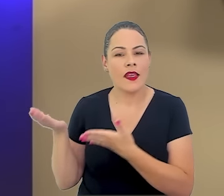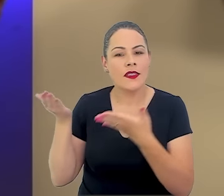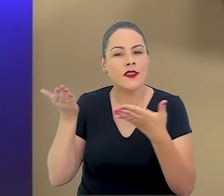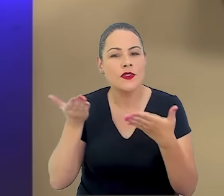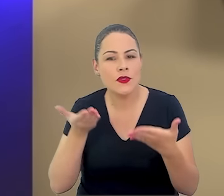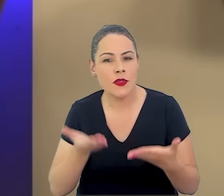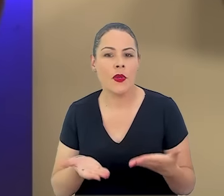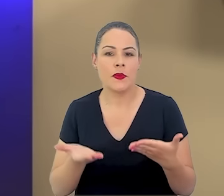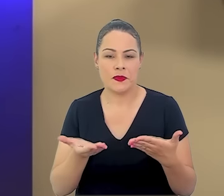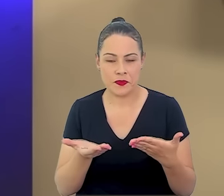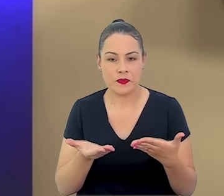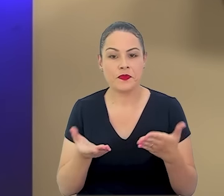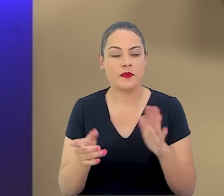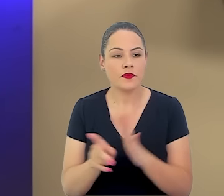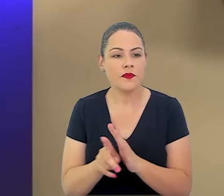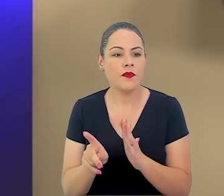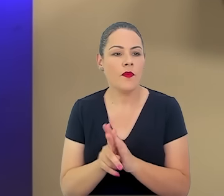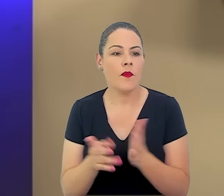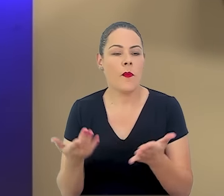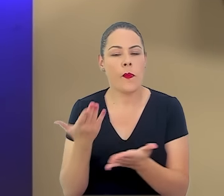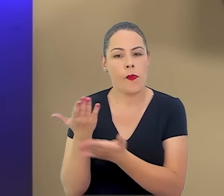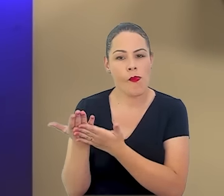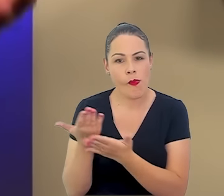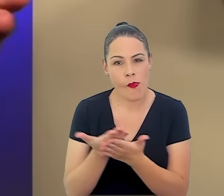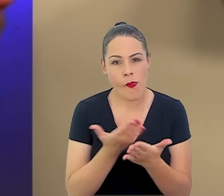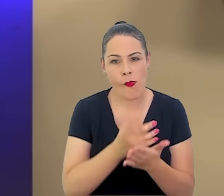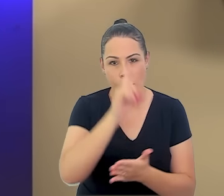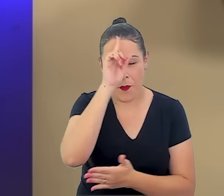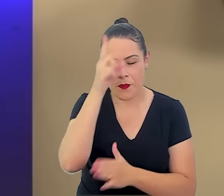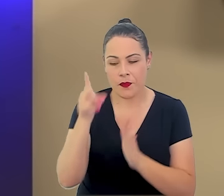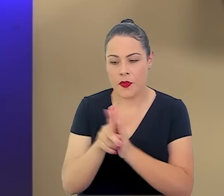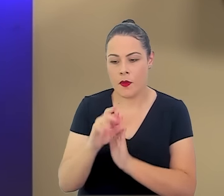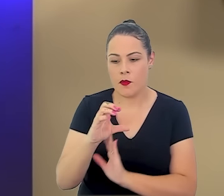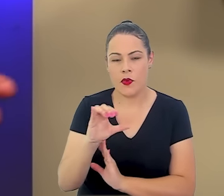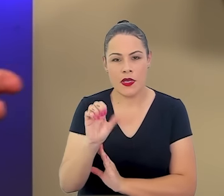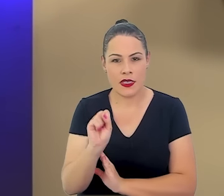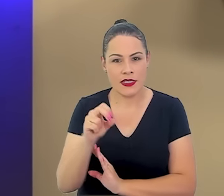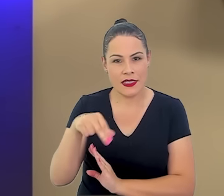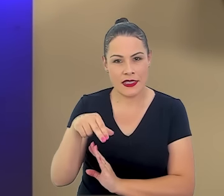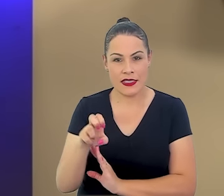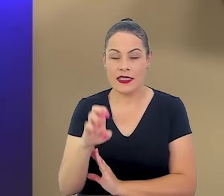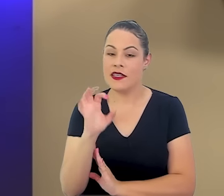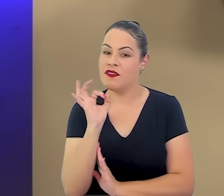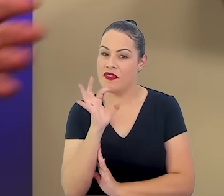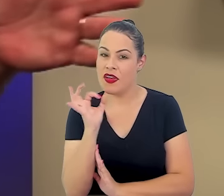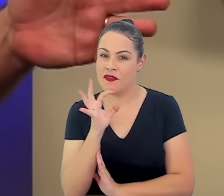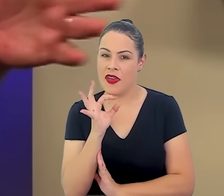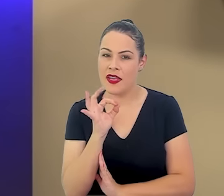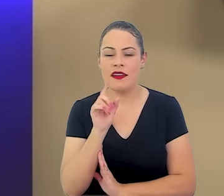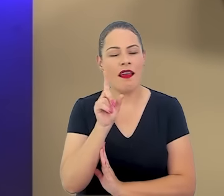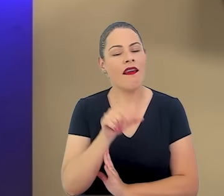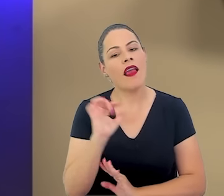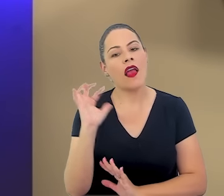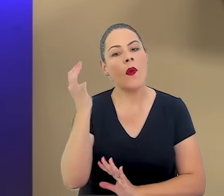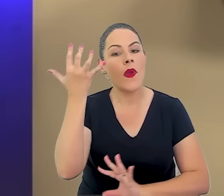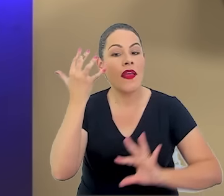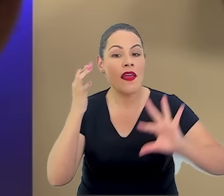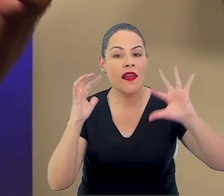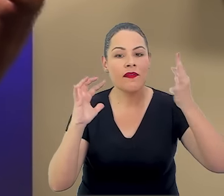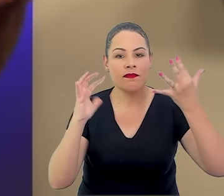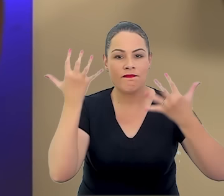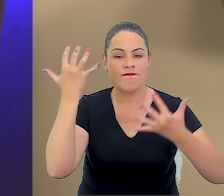trouxe, né, lá no estudo, né, essa ideia do cisne verde, que são